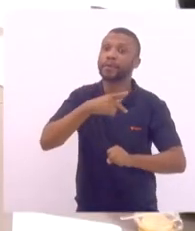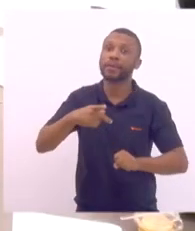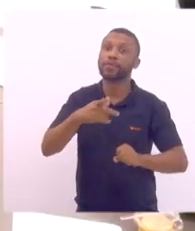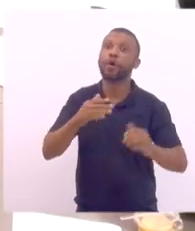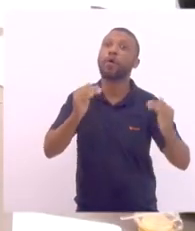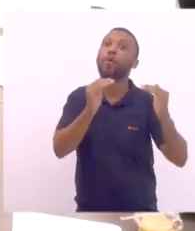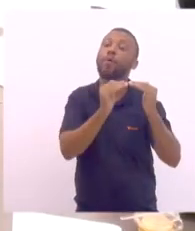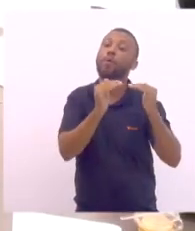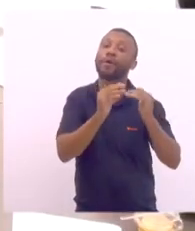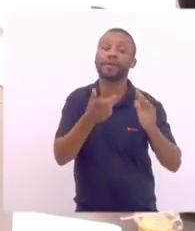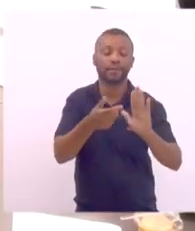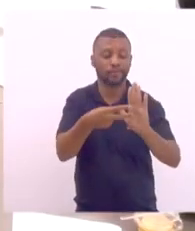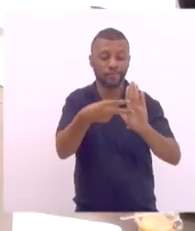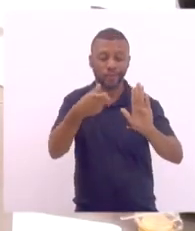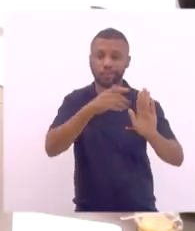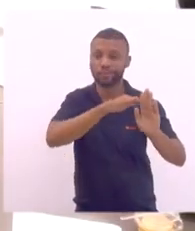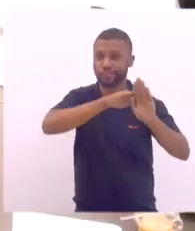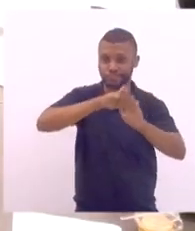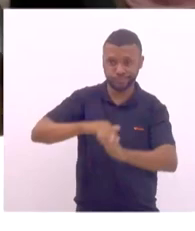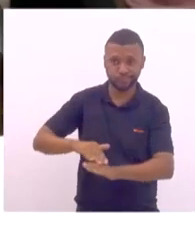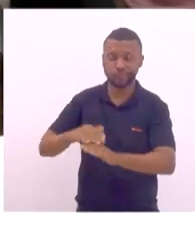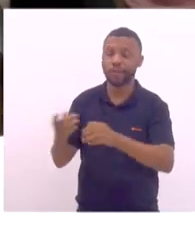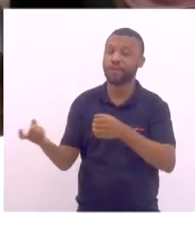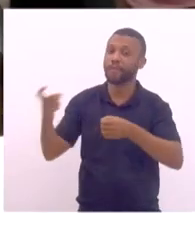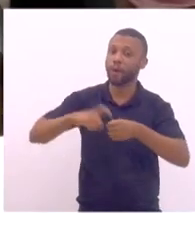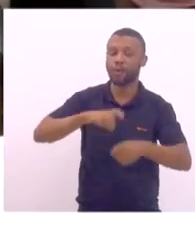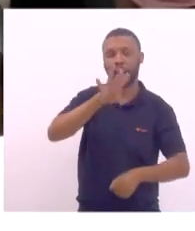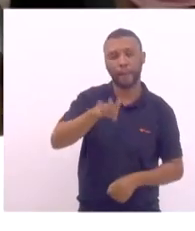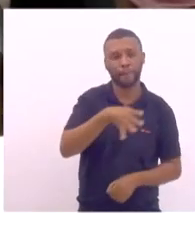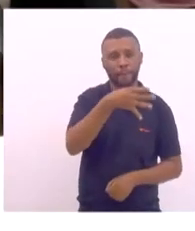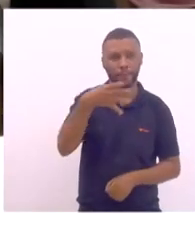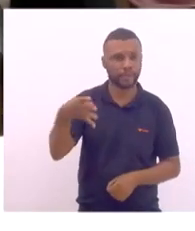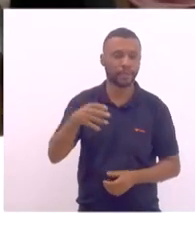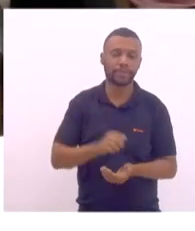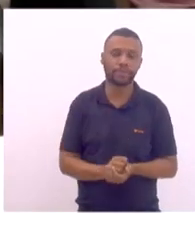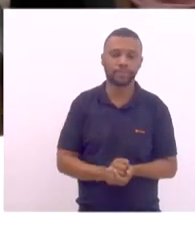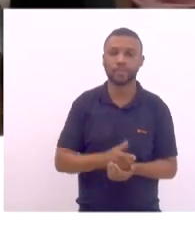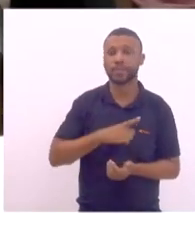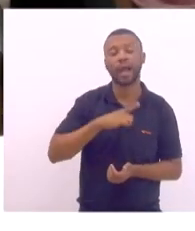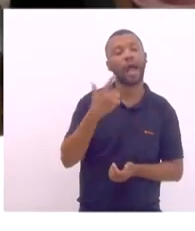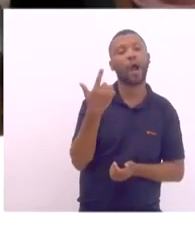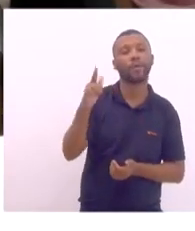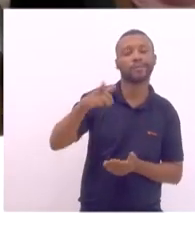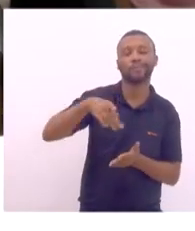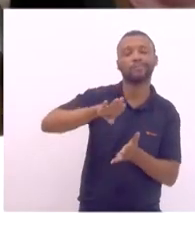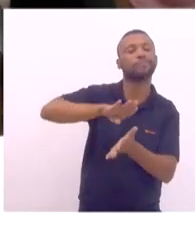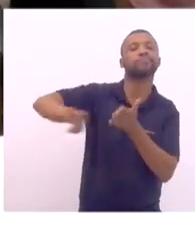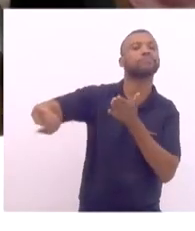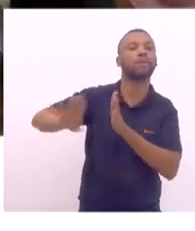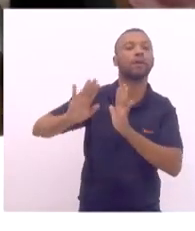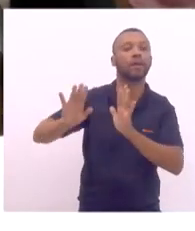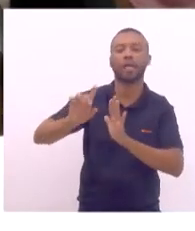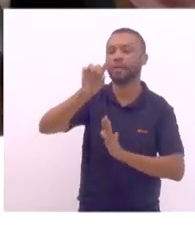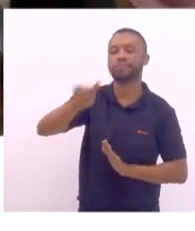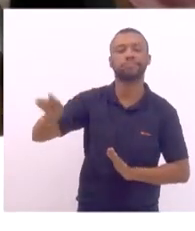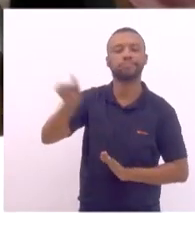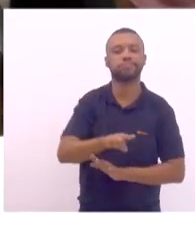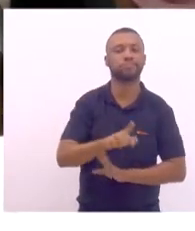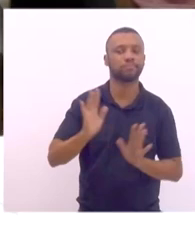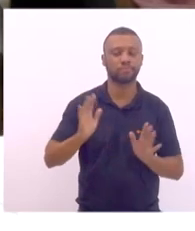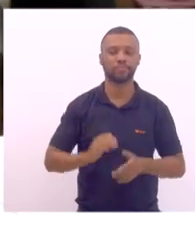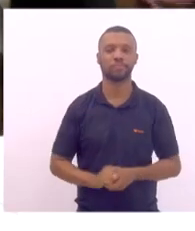Derrubar um veto para voltar à planilha e sacar fora a outra que... Depois só com emenda.